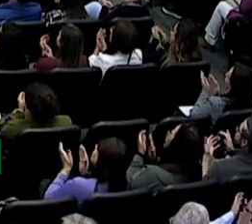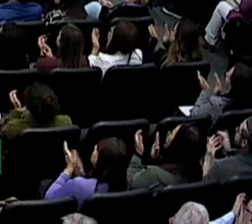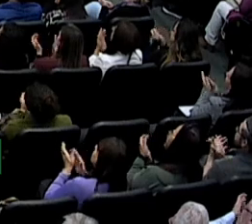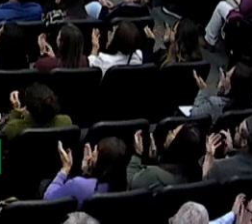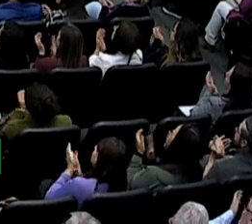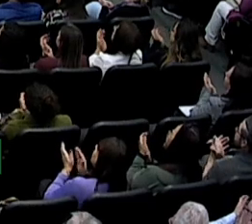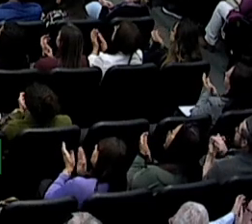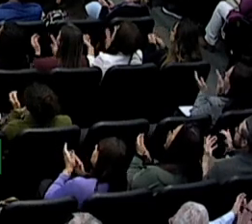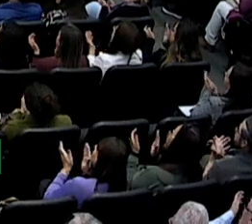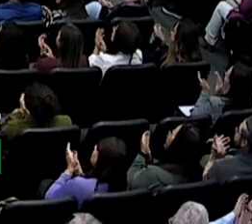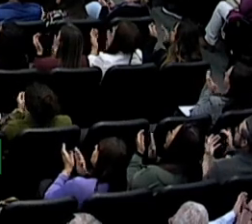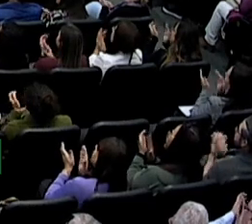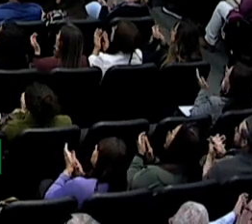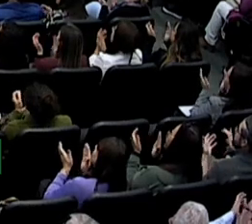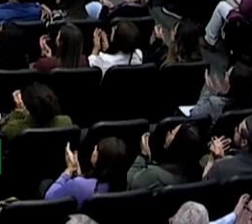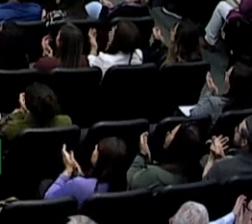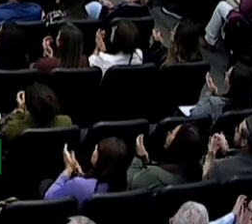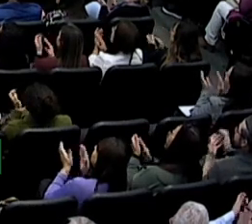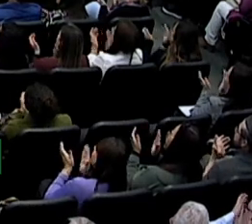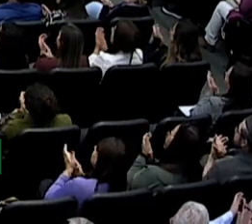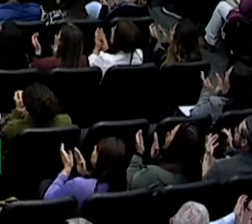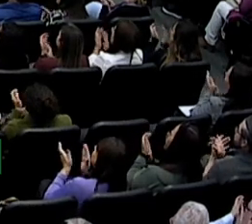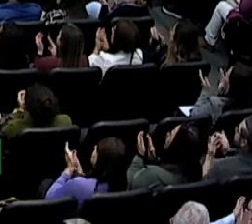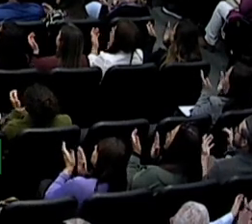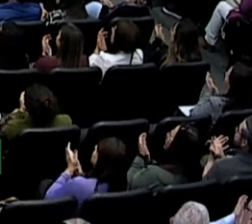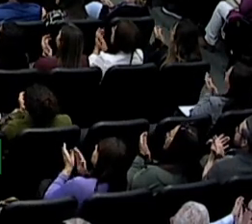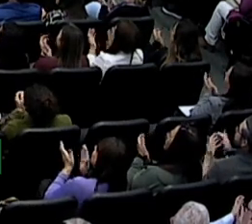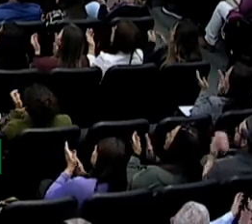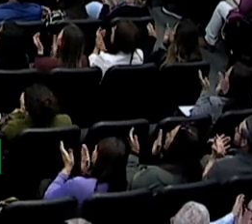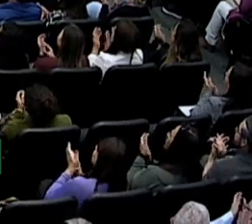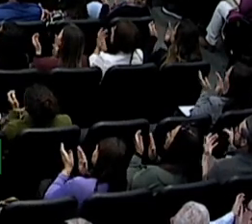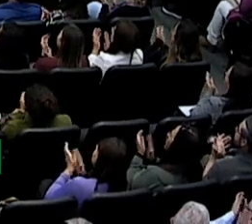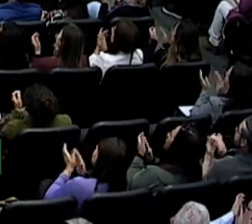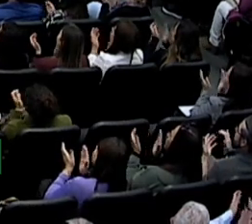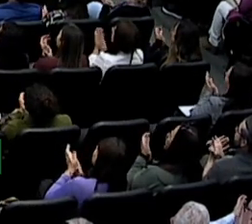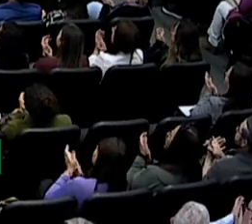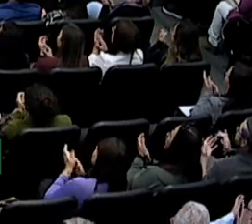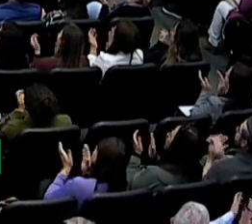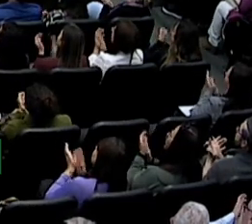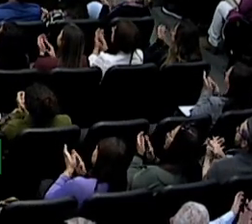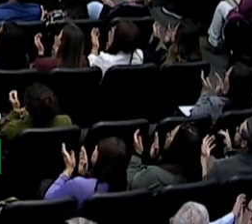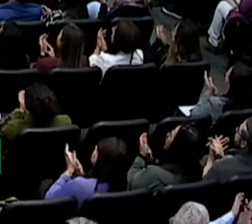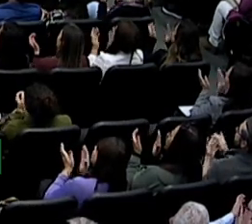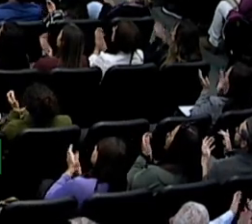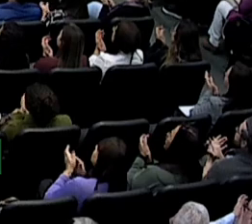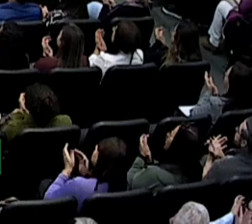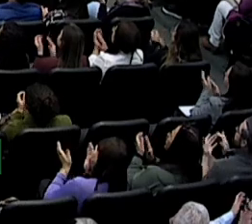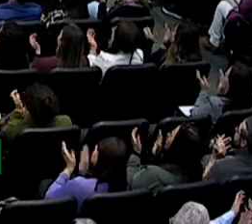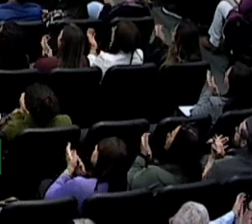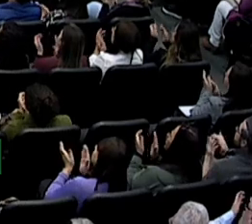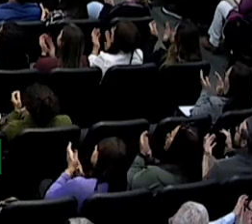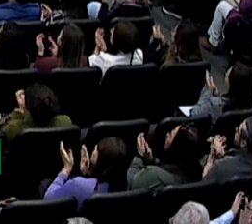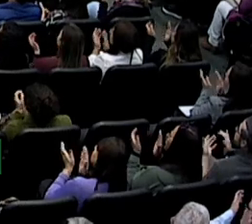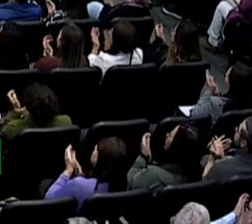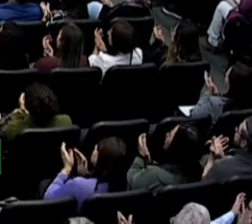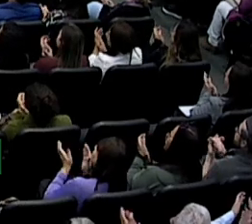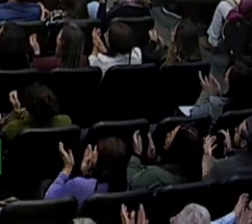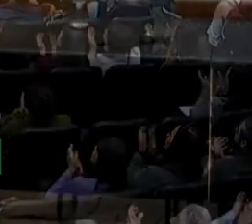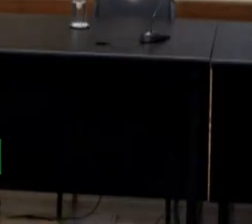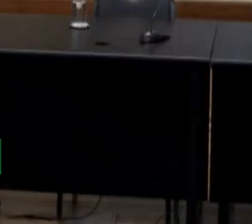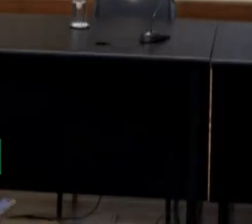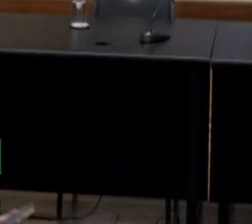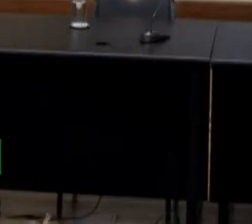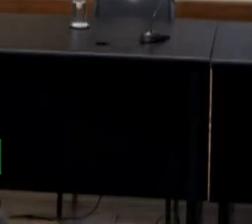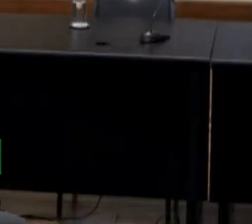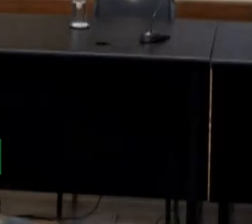A maré vai, a maré vem. A maré vai, a maré vem. Isso aí, segue cantando, vamos lá.